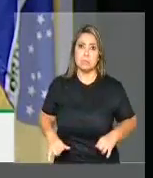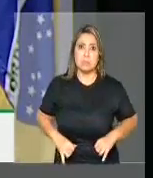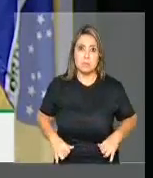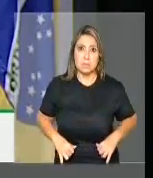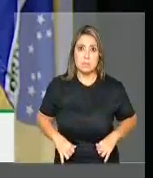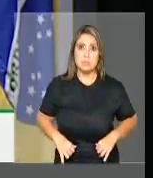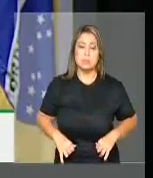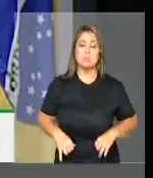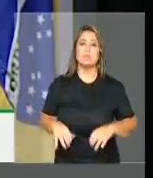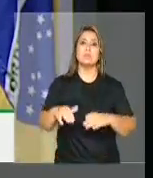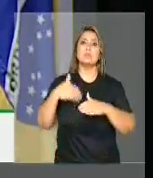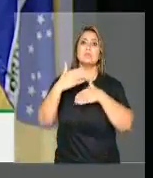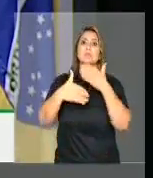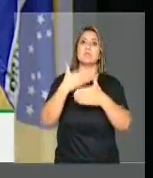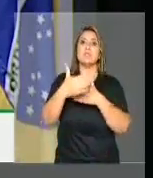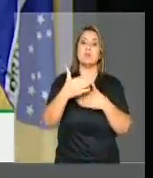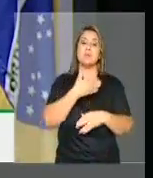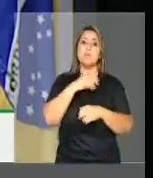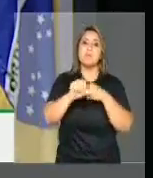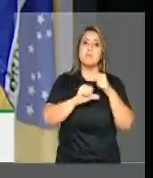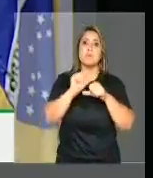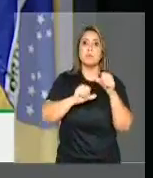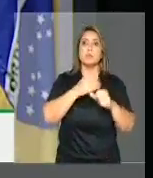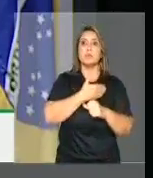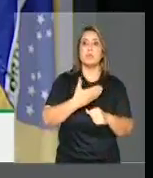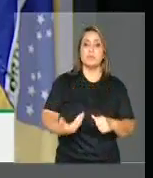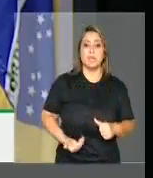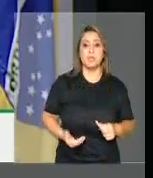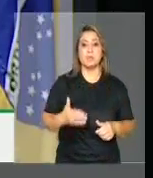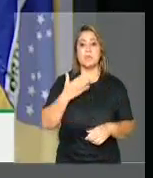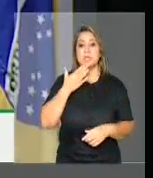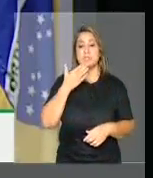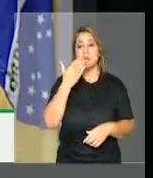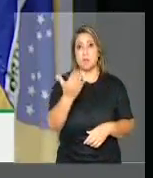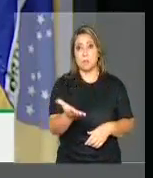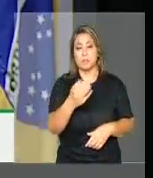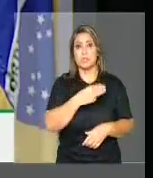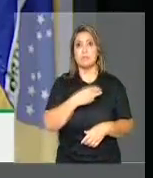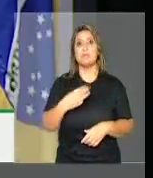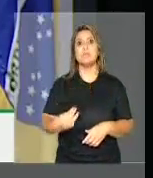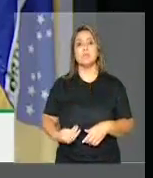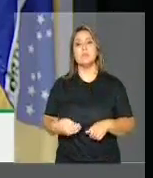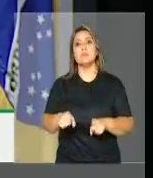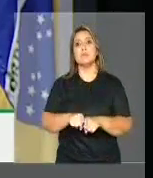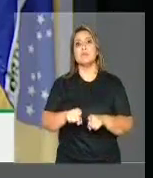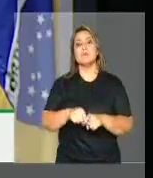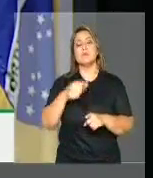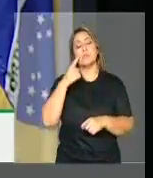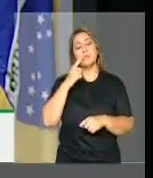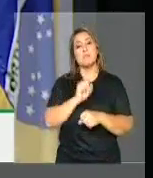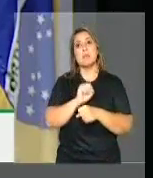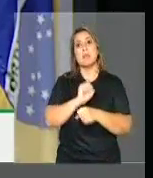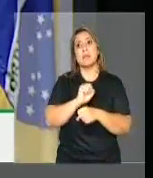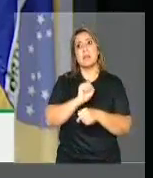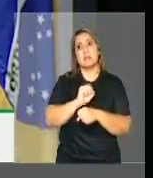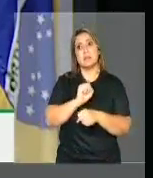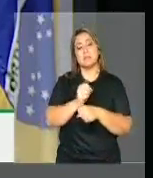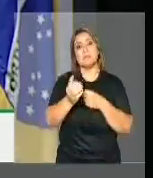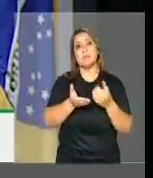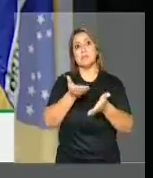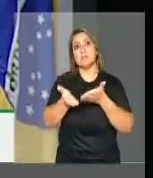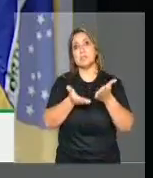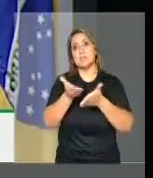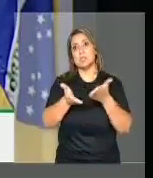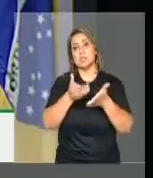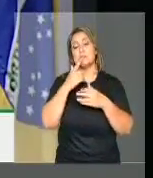o governo passa e o Estado fica, eu fiz este apelo ao ministro e espero dele a atenção